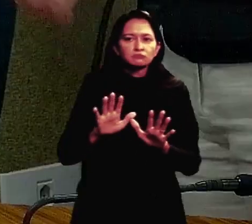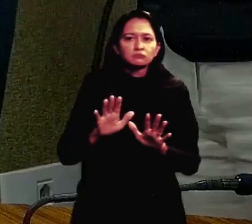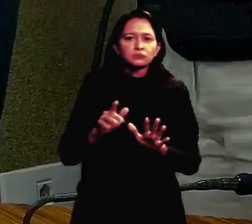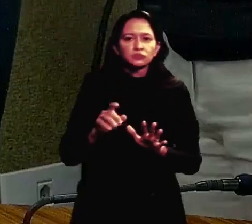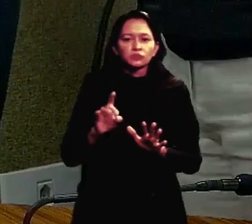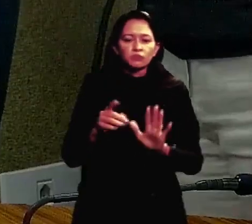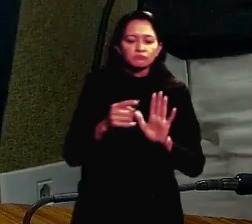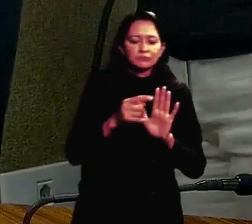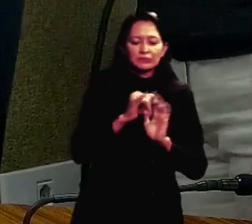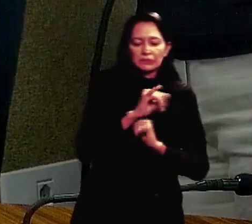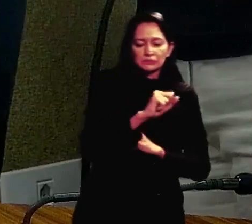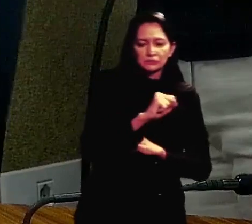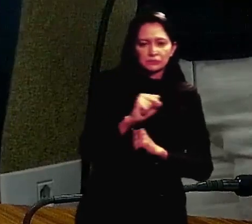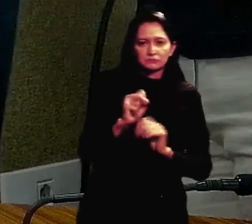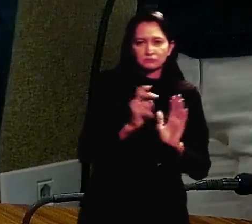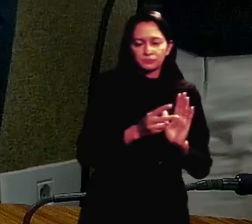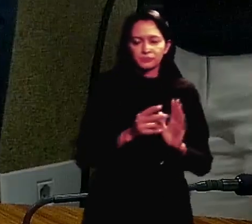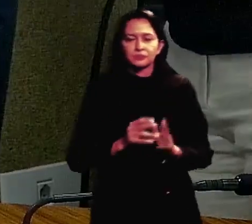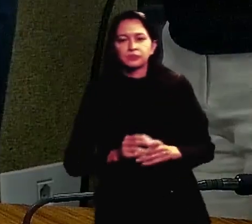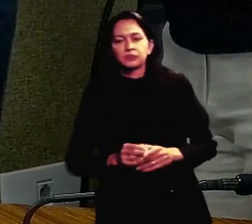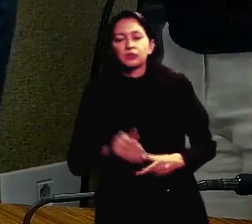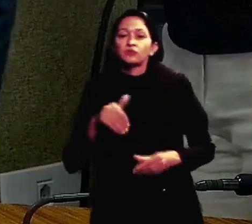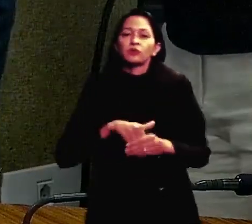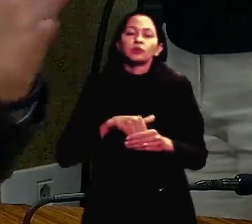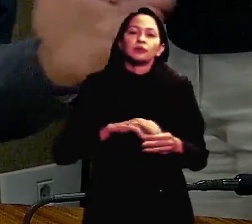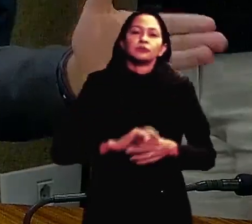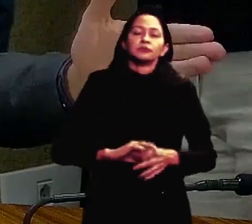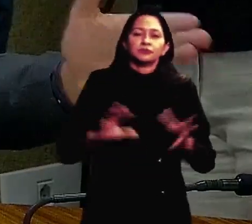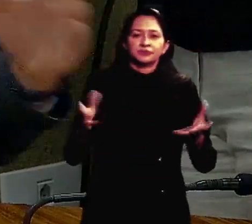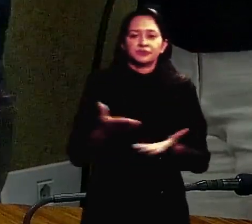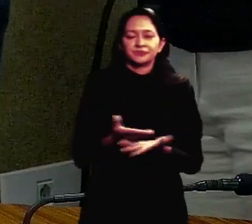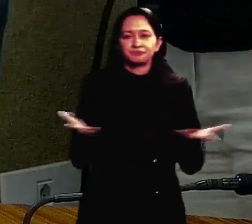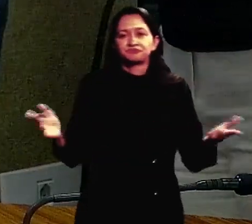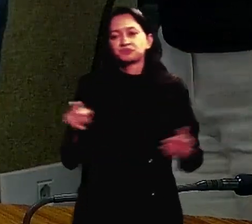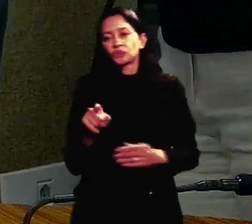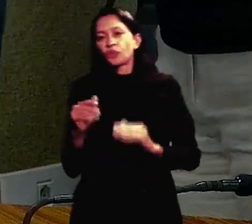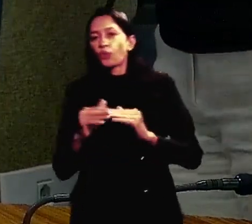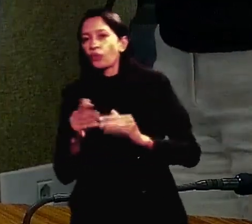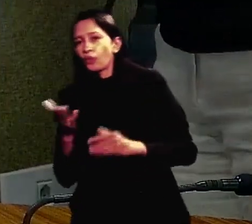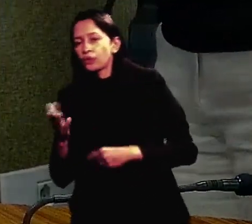Portanto, coloco em votação, voto em separado do